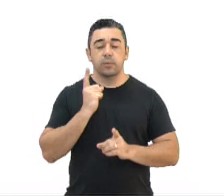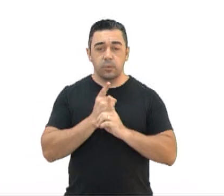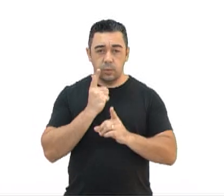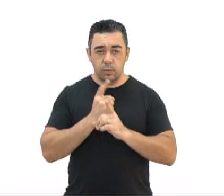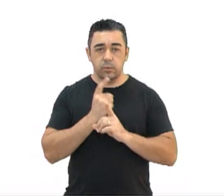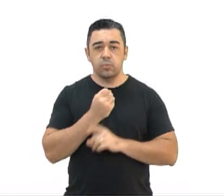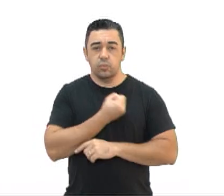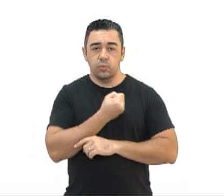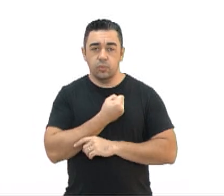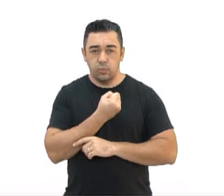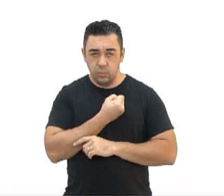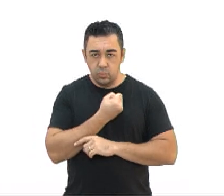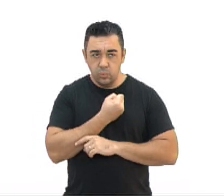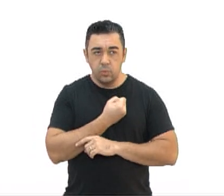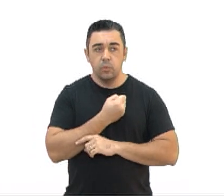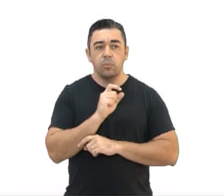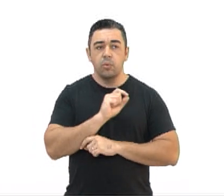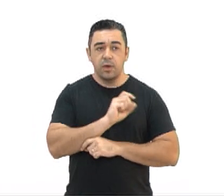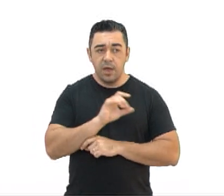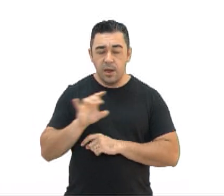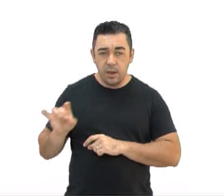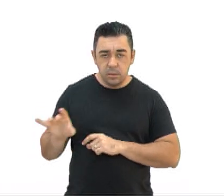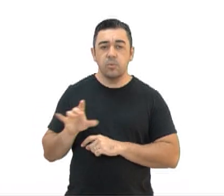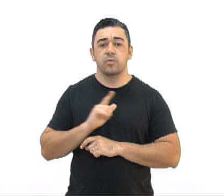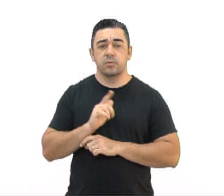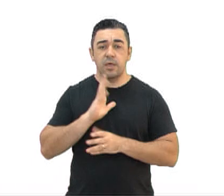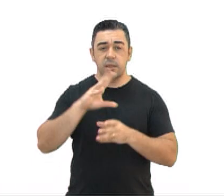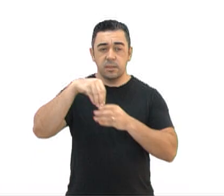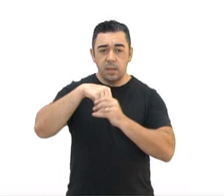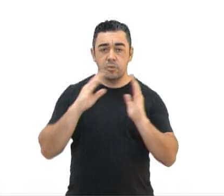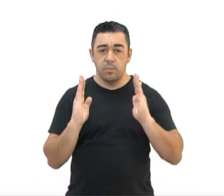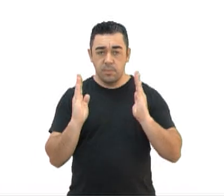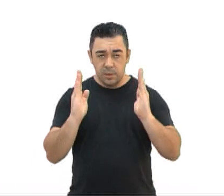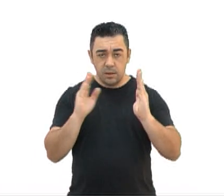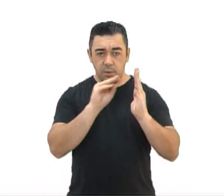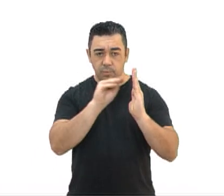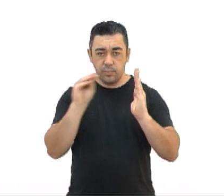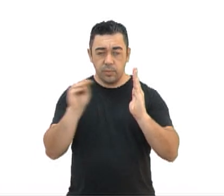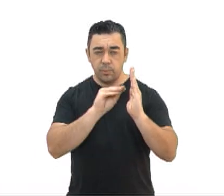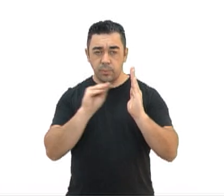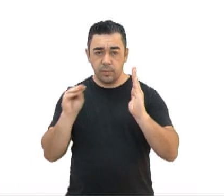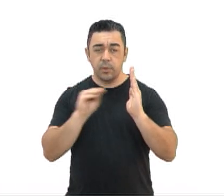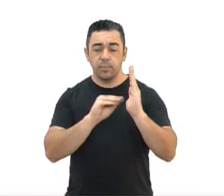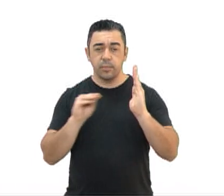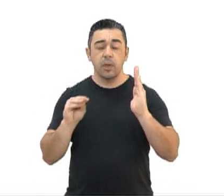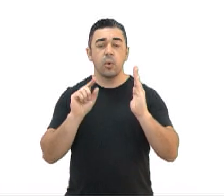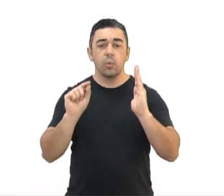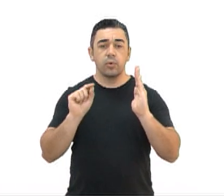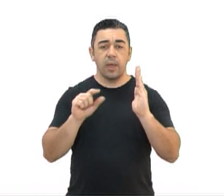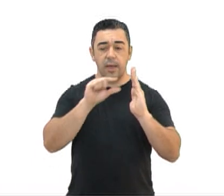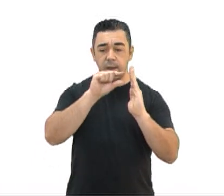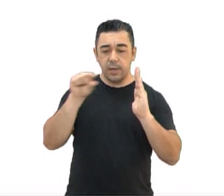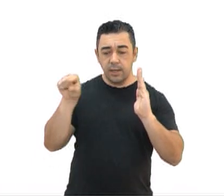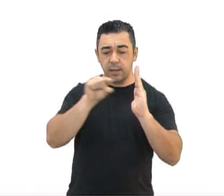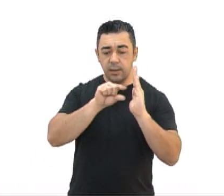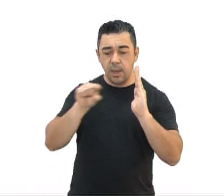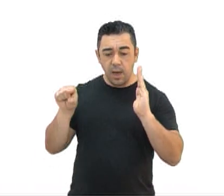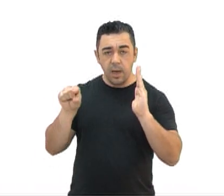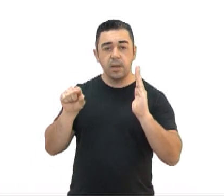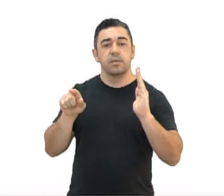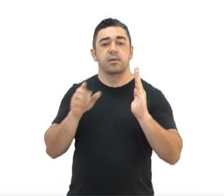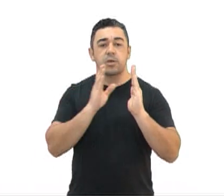Determinação de valores dos elementos que compõem a matriz a partir dos índices de linha e de